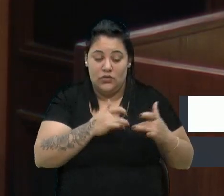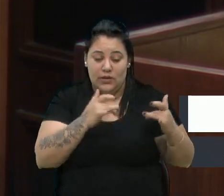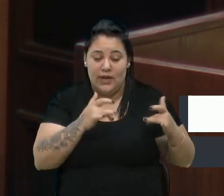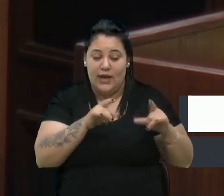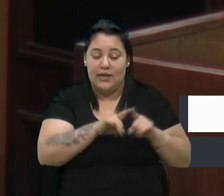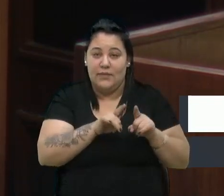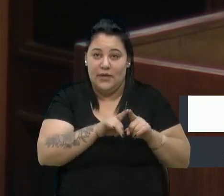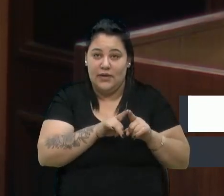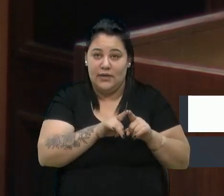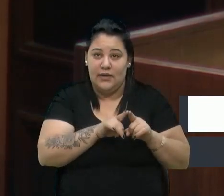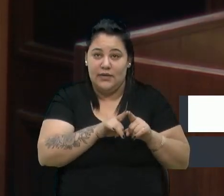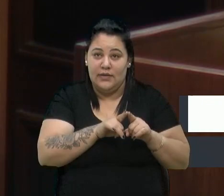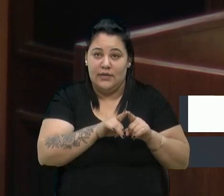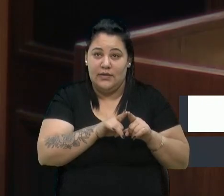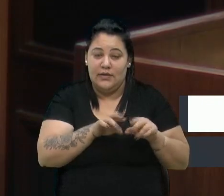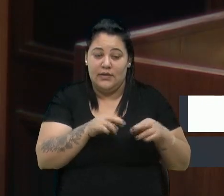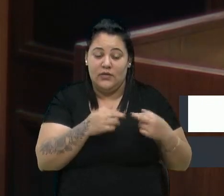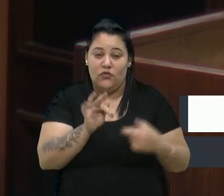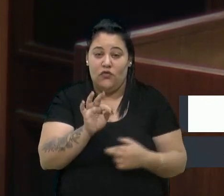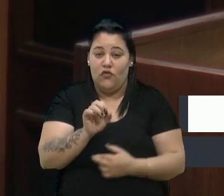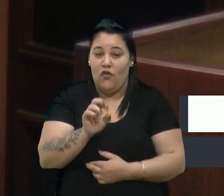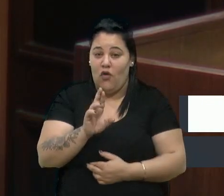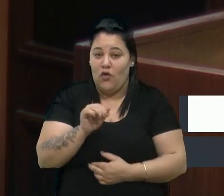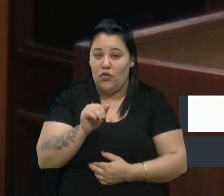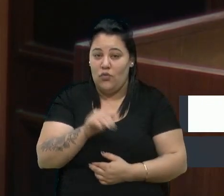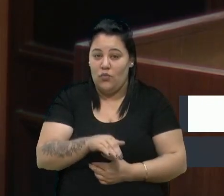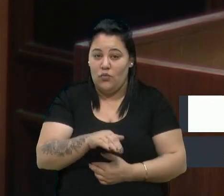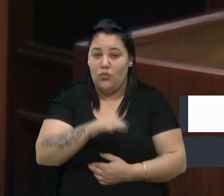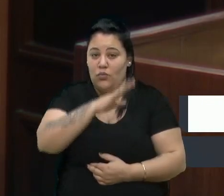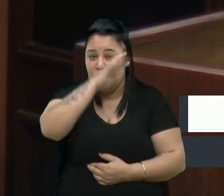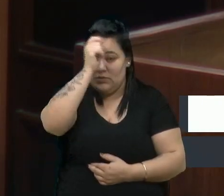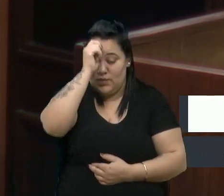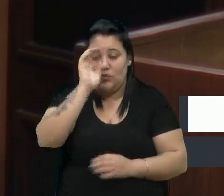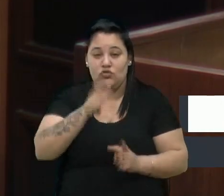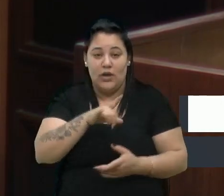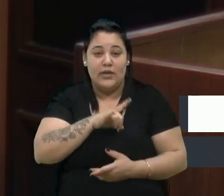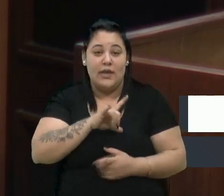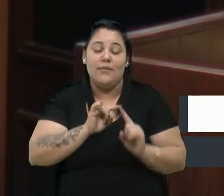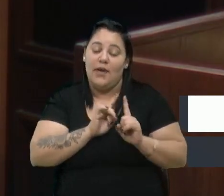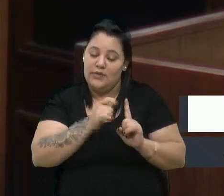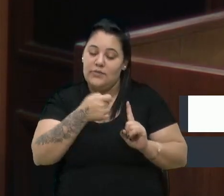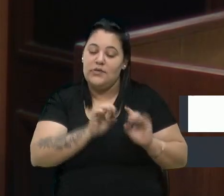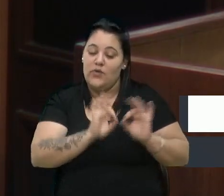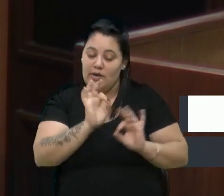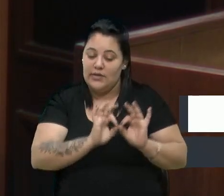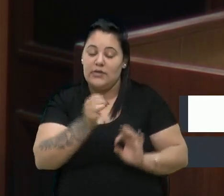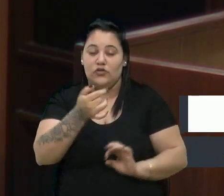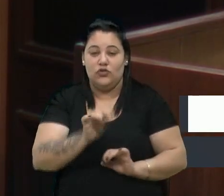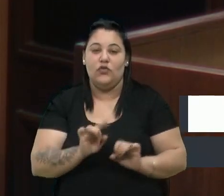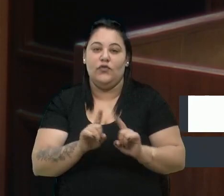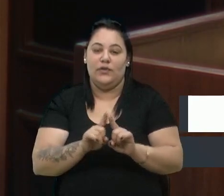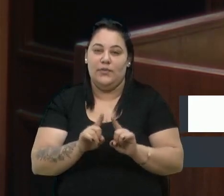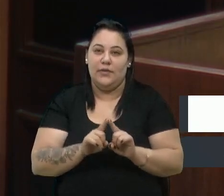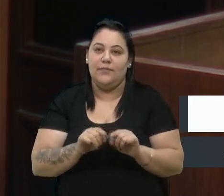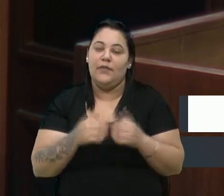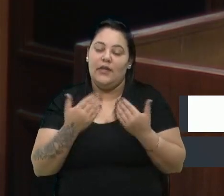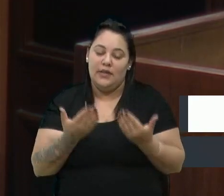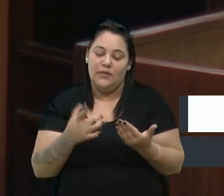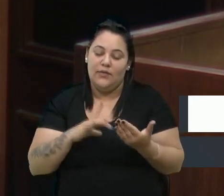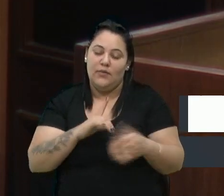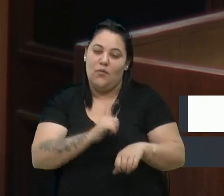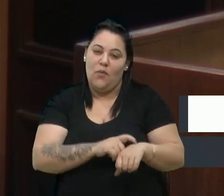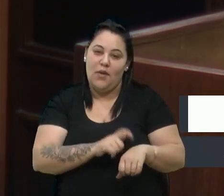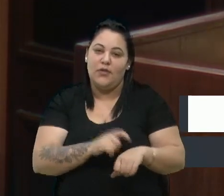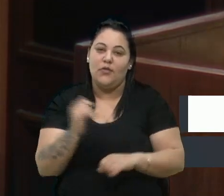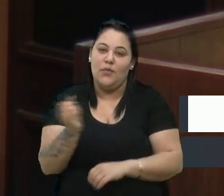do Fórum Municipal, que já existe, mas que precisa ser rearticulado. Então, um momento